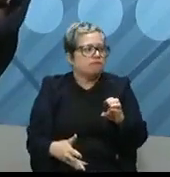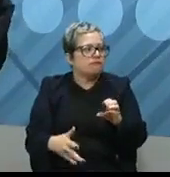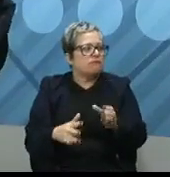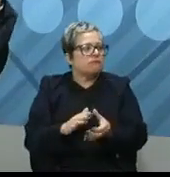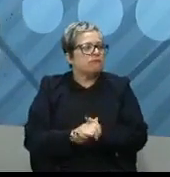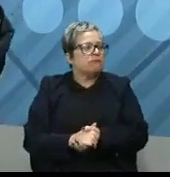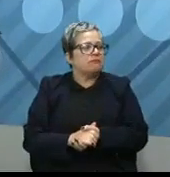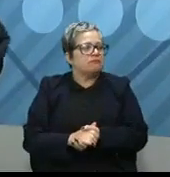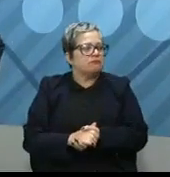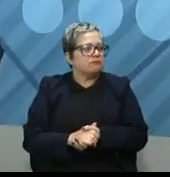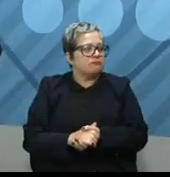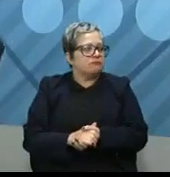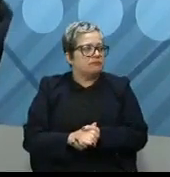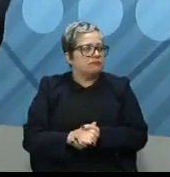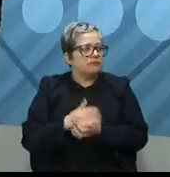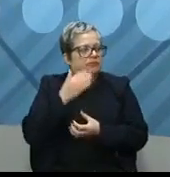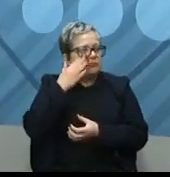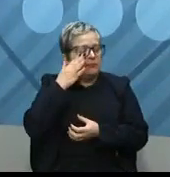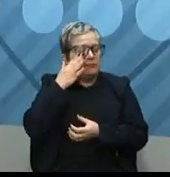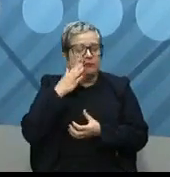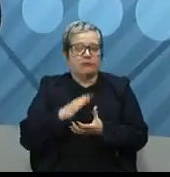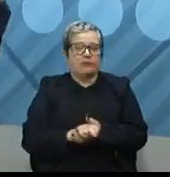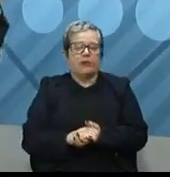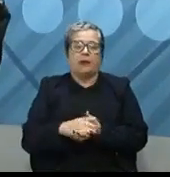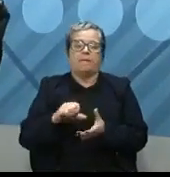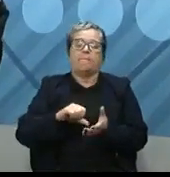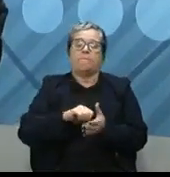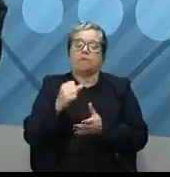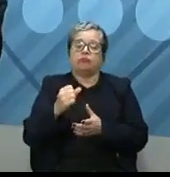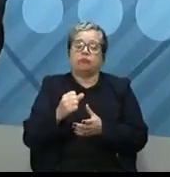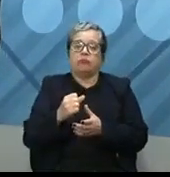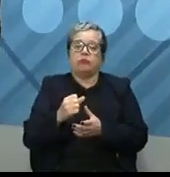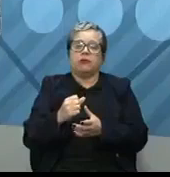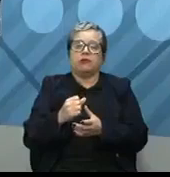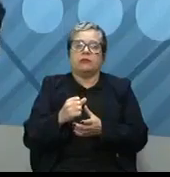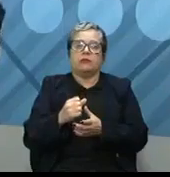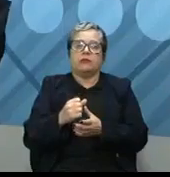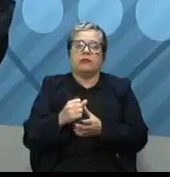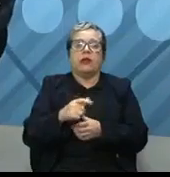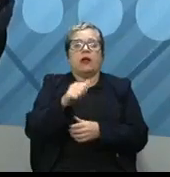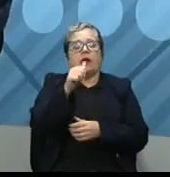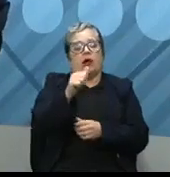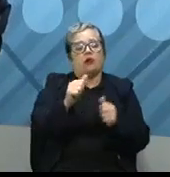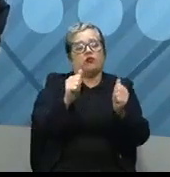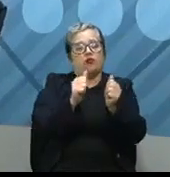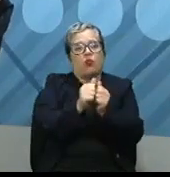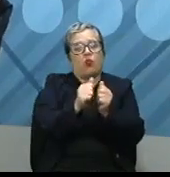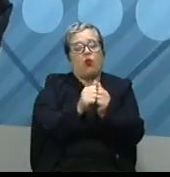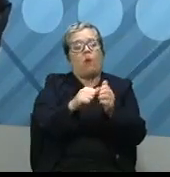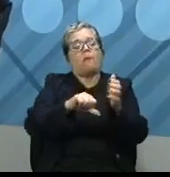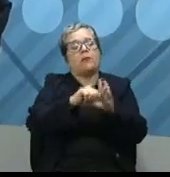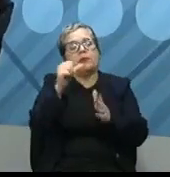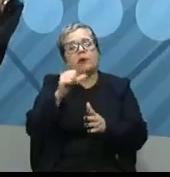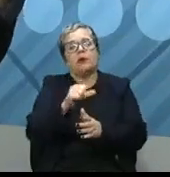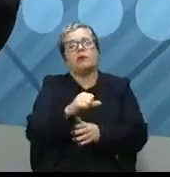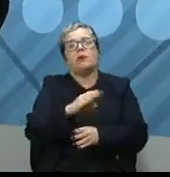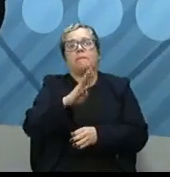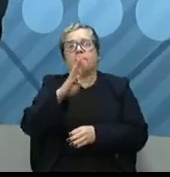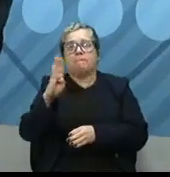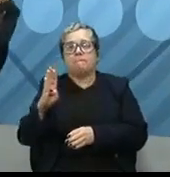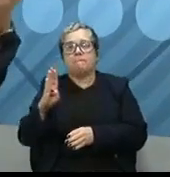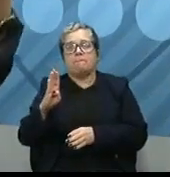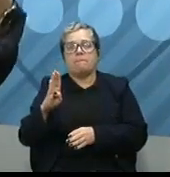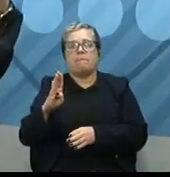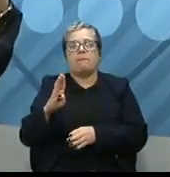dos respectivos elementos. Então, o primeiro elemento da matriz A com o primeiro elemento da matriz B. Então,